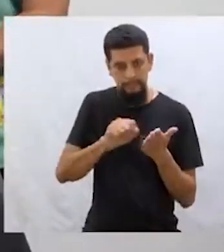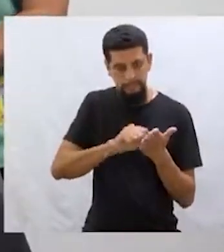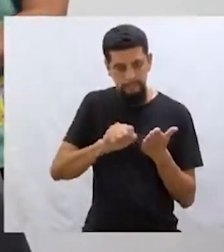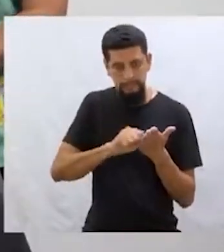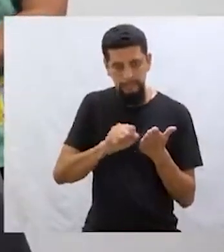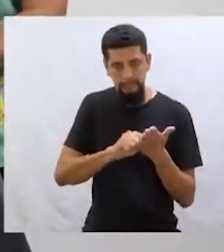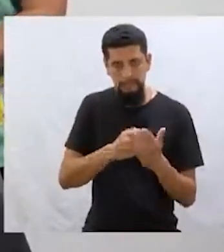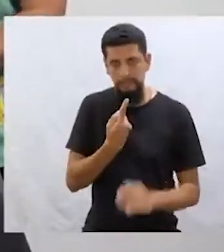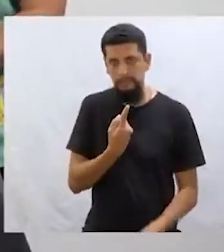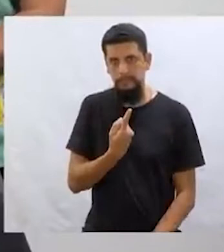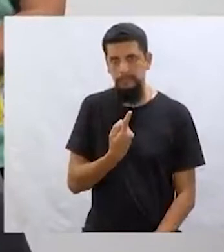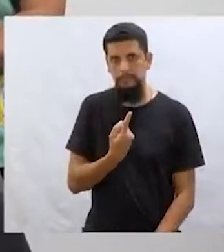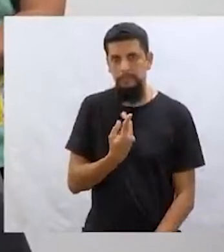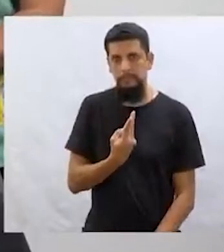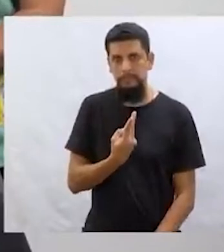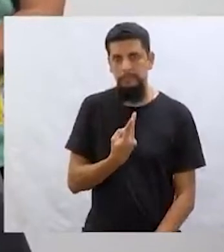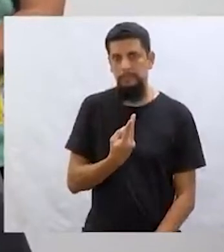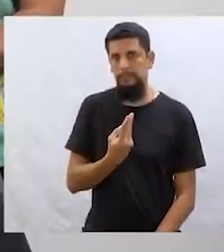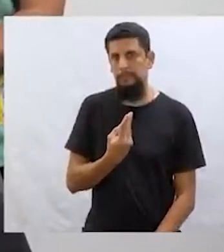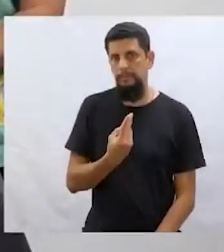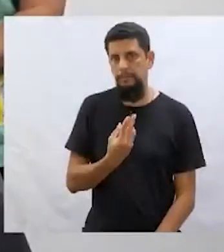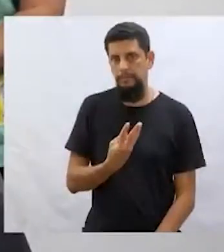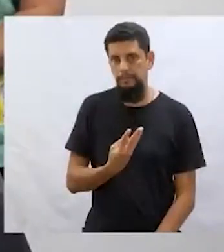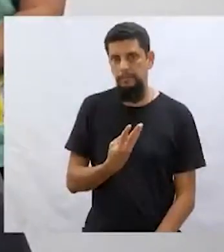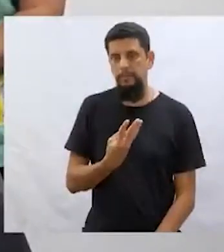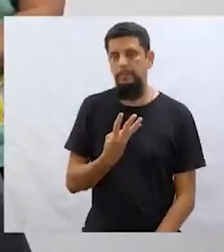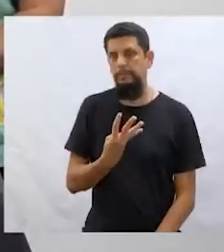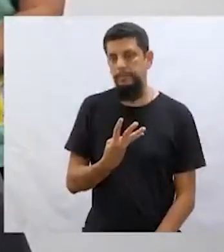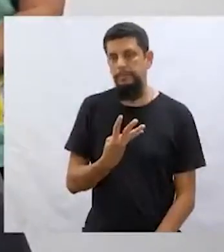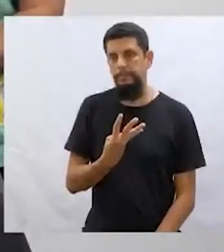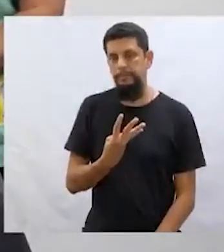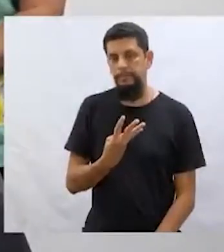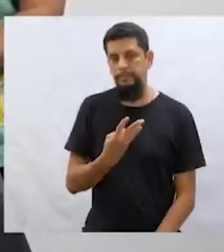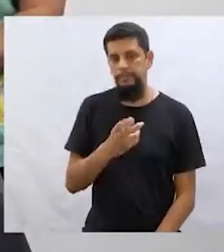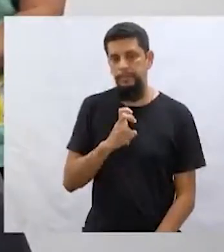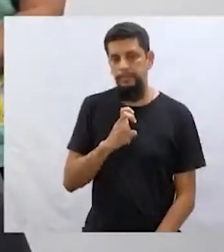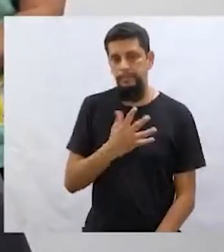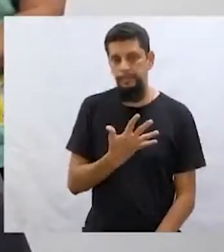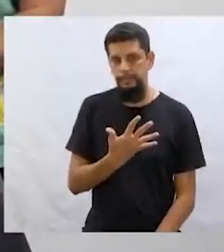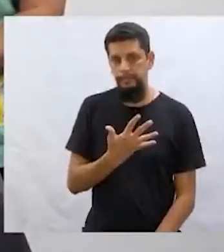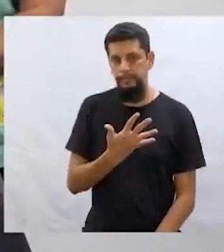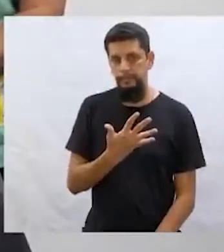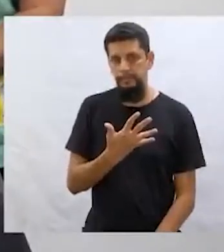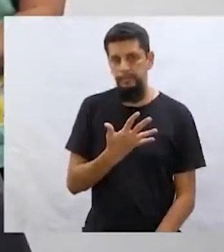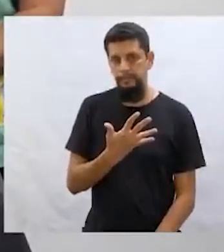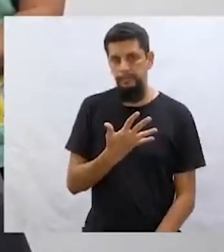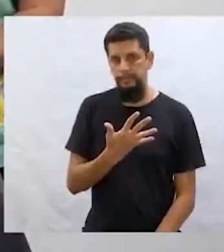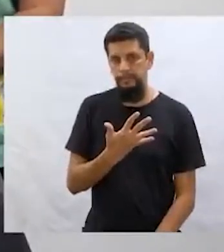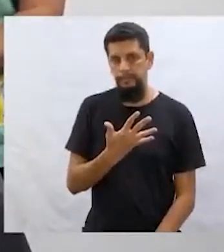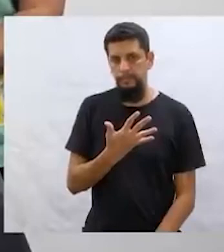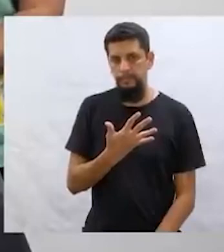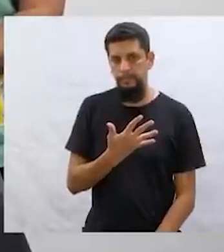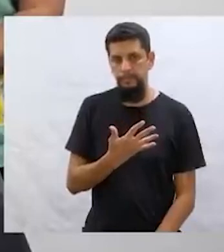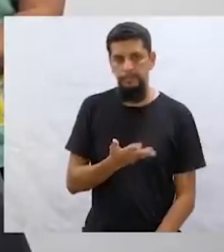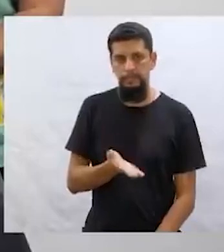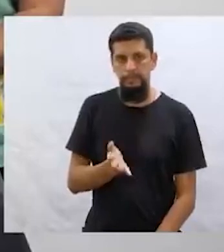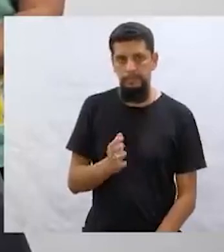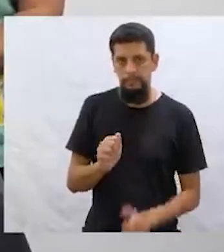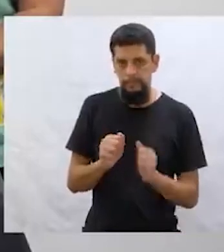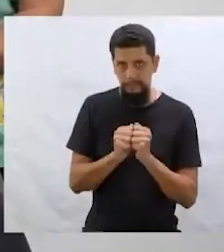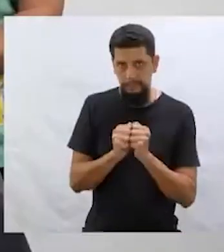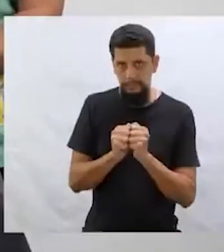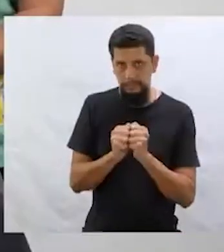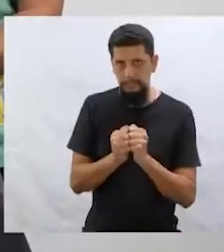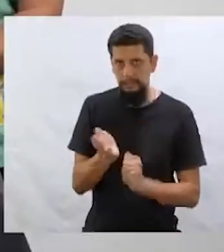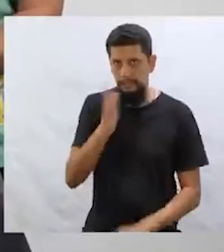vocês. Lá o número 1, o 2, o 3, o 4 e o 5. Vamos